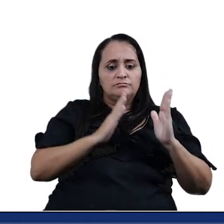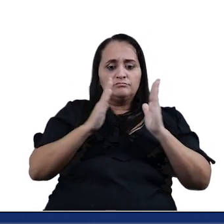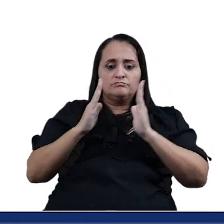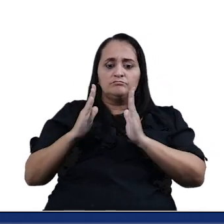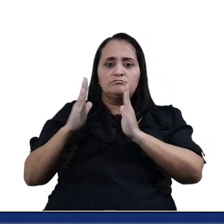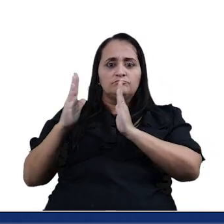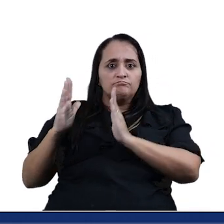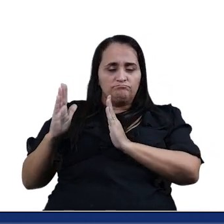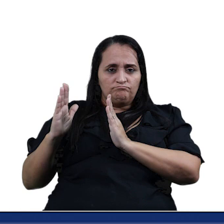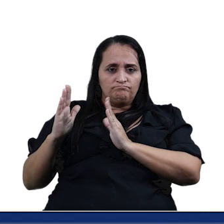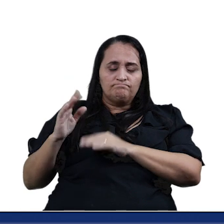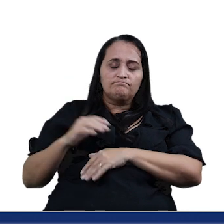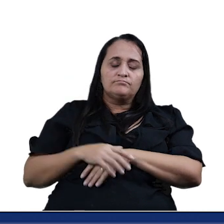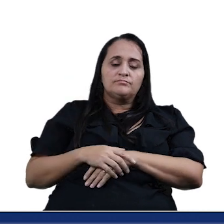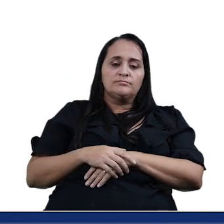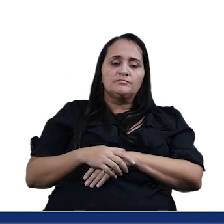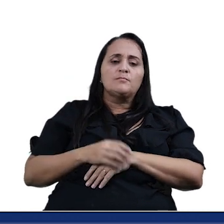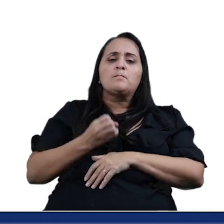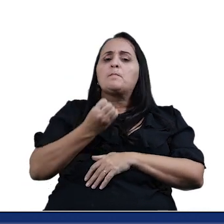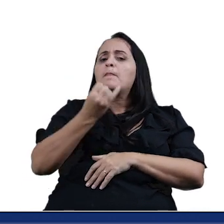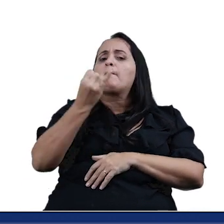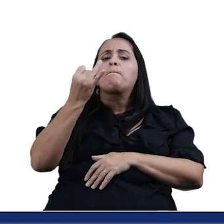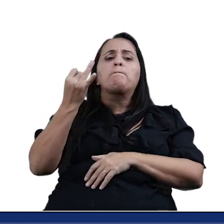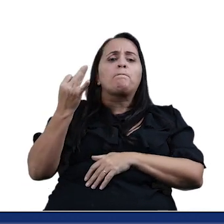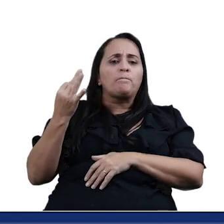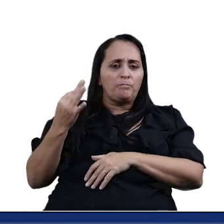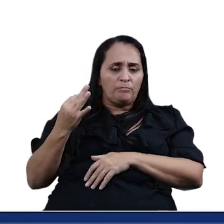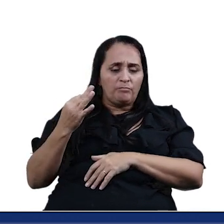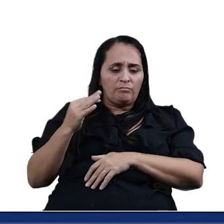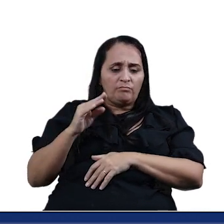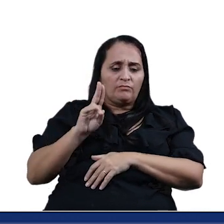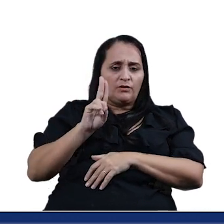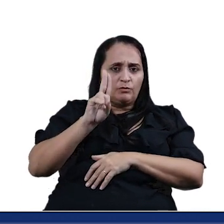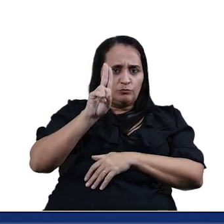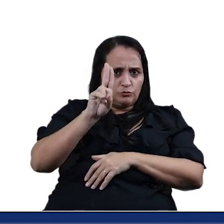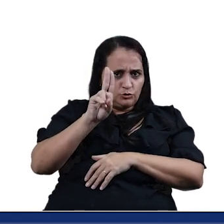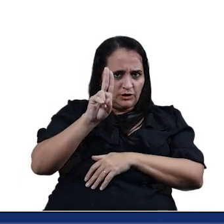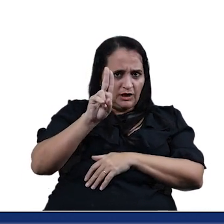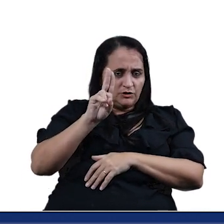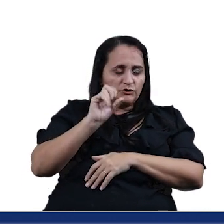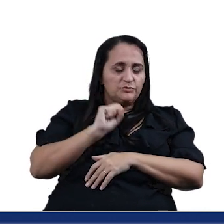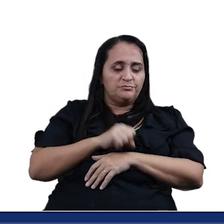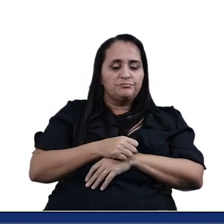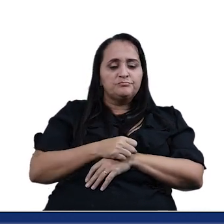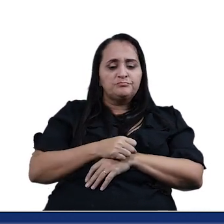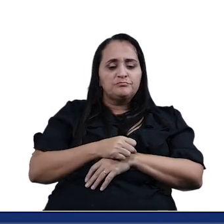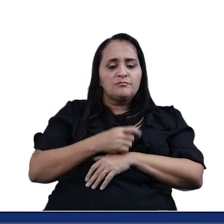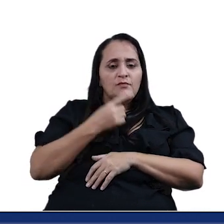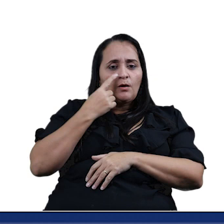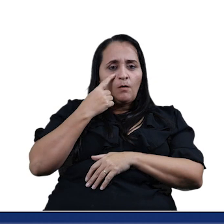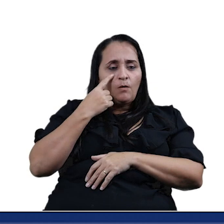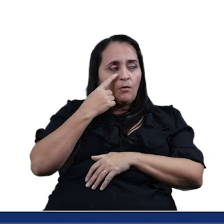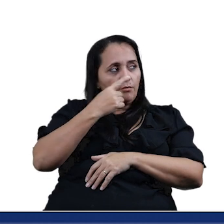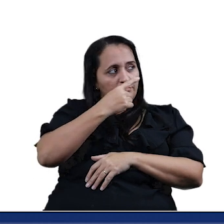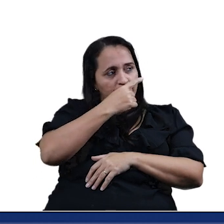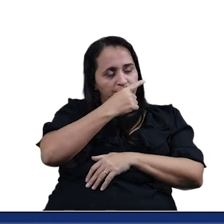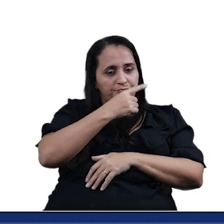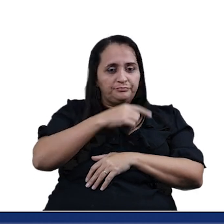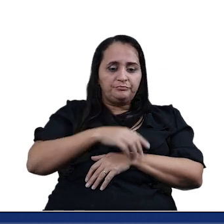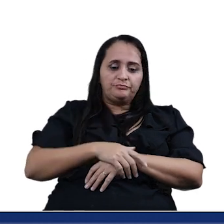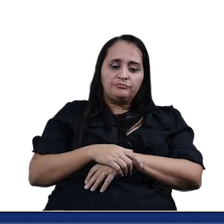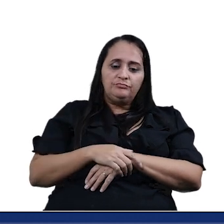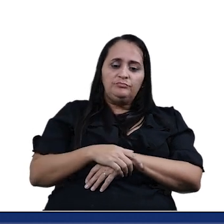na verdade, onde cada um representa certa quantidade de unidade. Vamos ver agora aqui esse quadro a seguir. Olha,